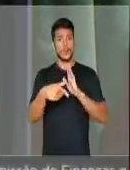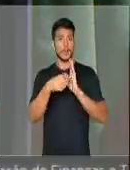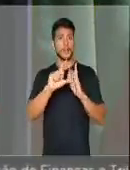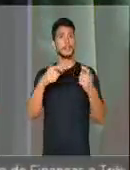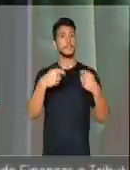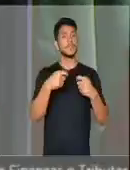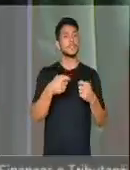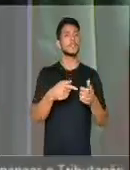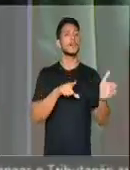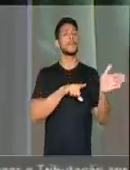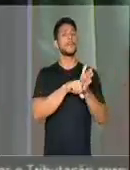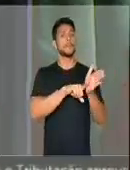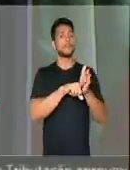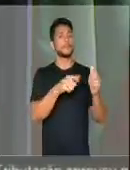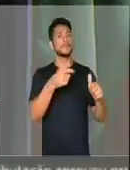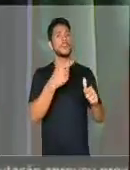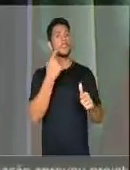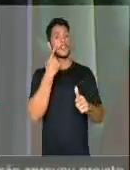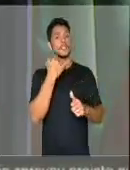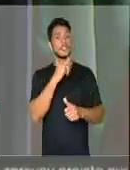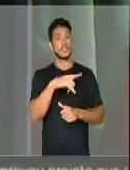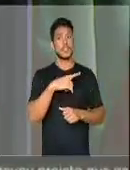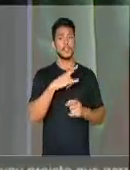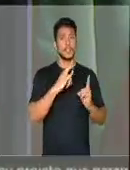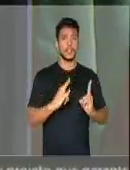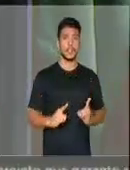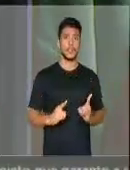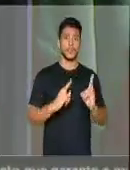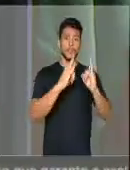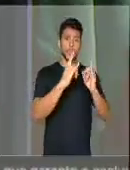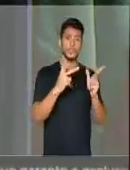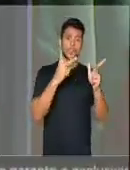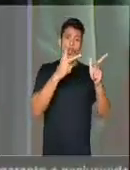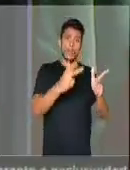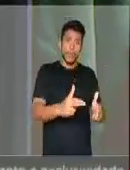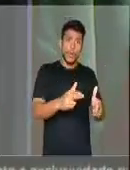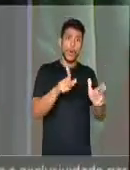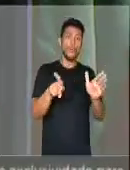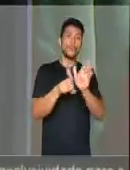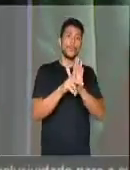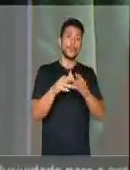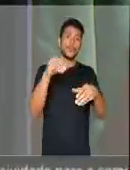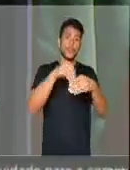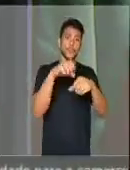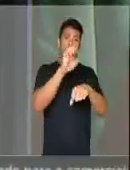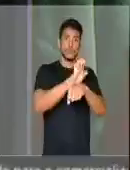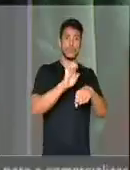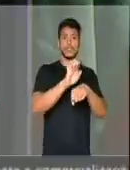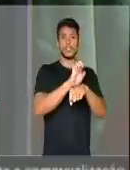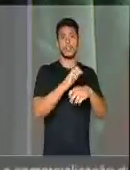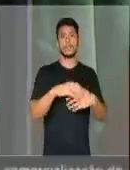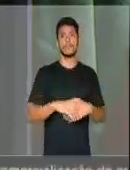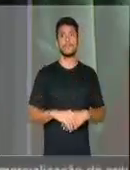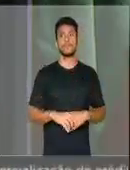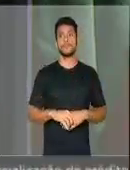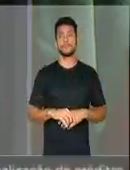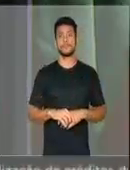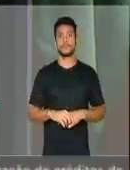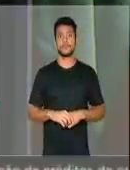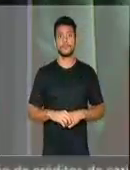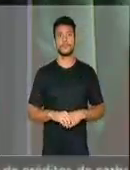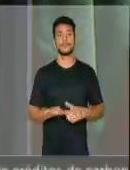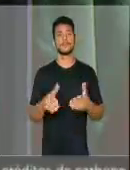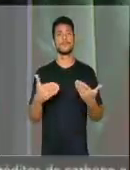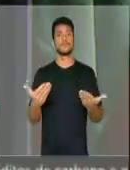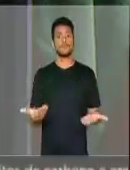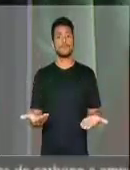por meio da gerência executiva, que verificará a existência ou não de imóvel disponível no acervo patrimonial do Estado.